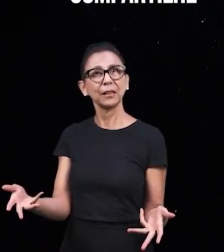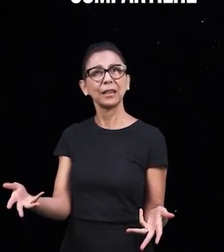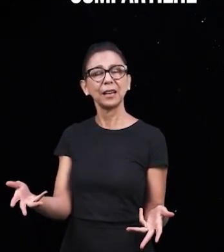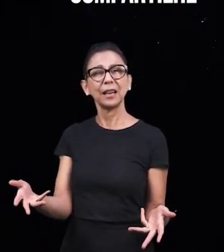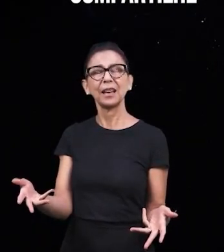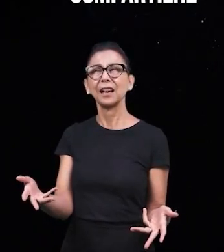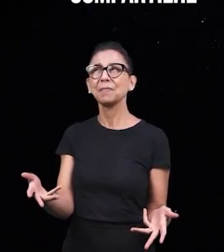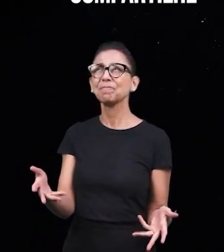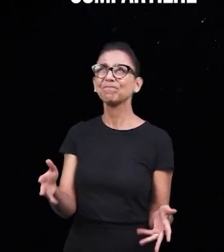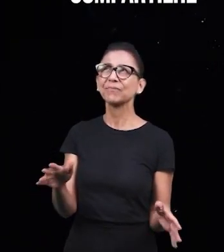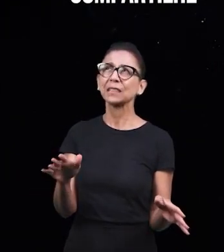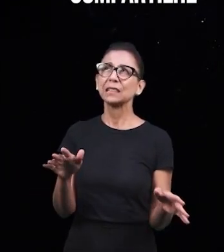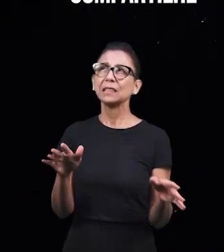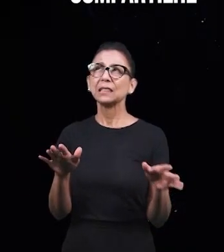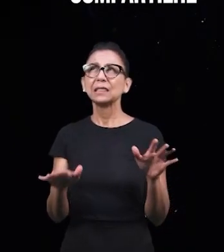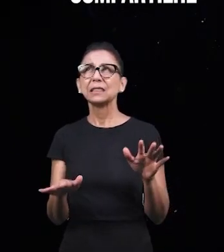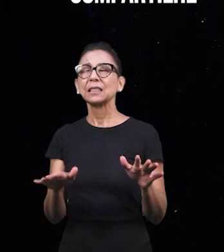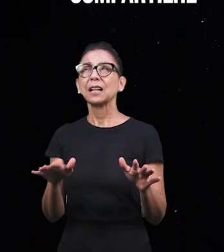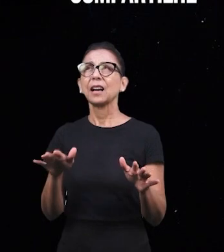Quando a fé